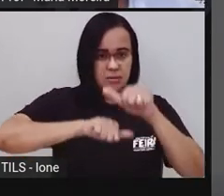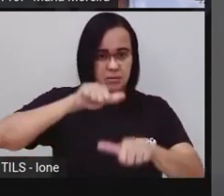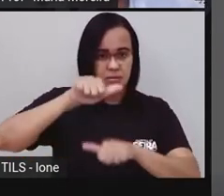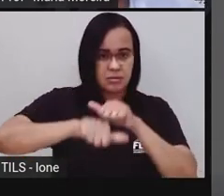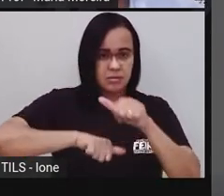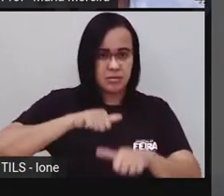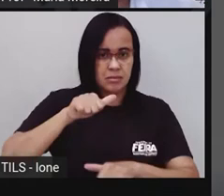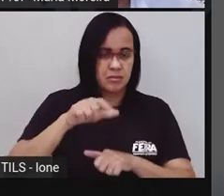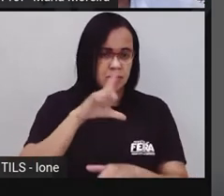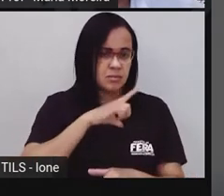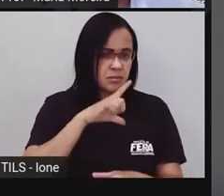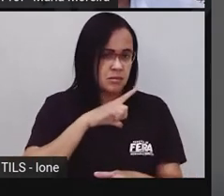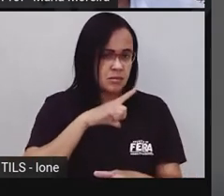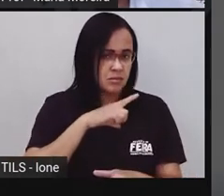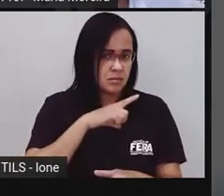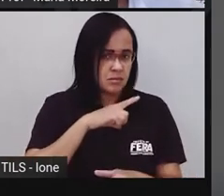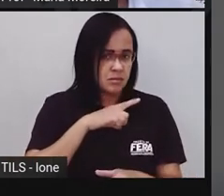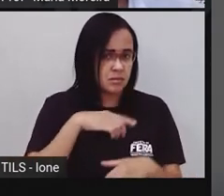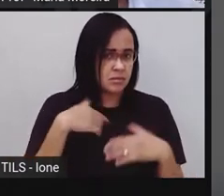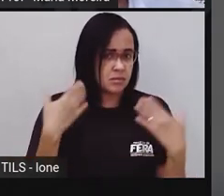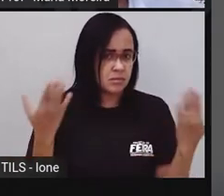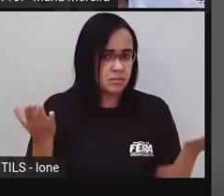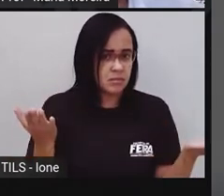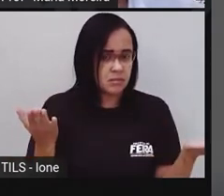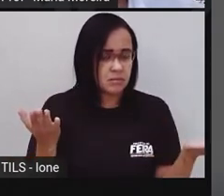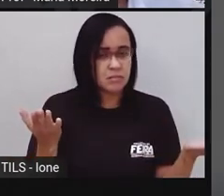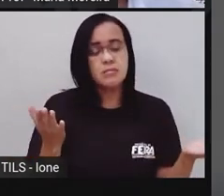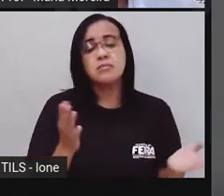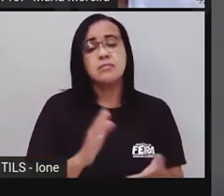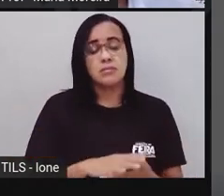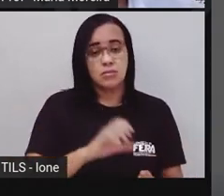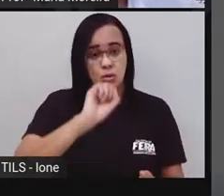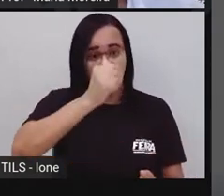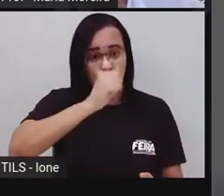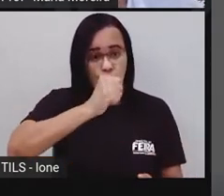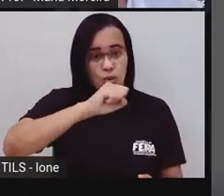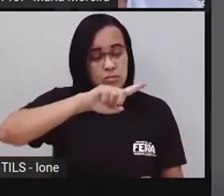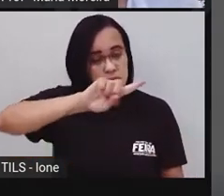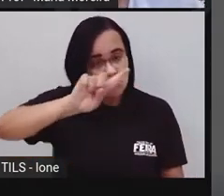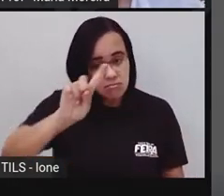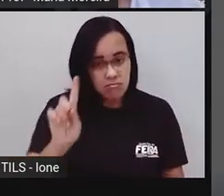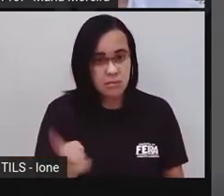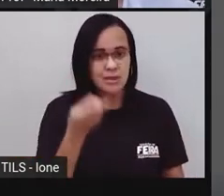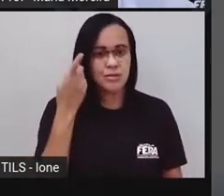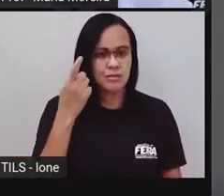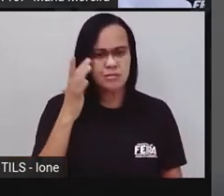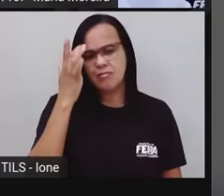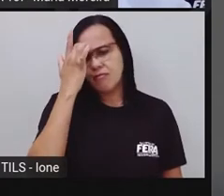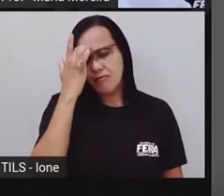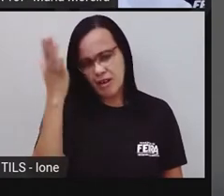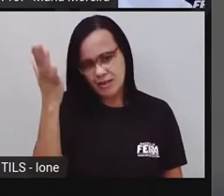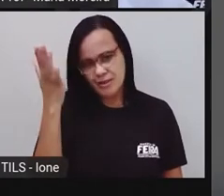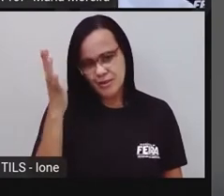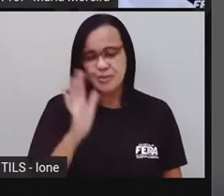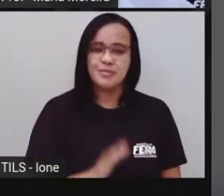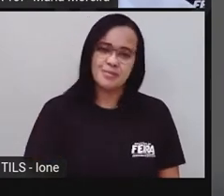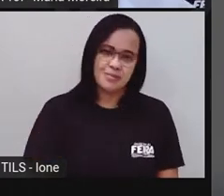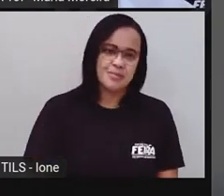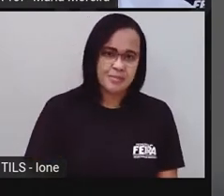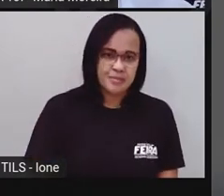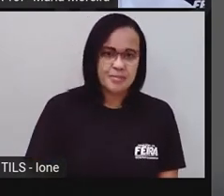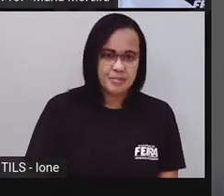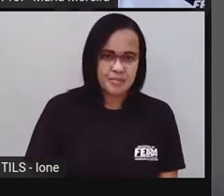isso aqui eu vou ter quanto oito mil muito fácil de fazer isso aqui